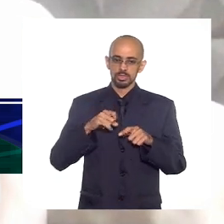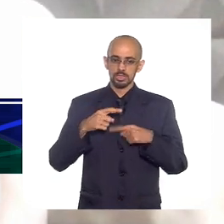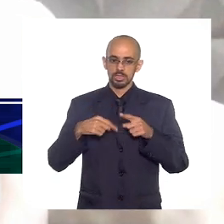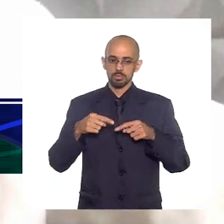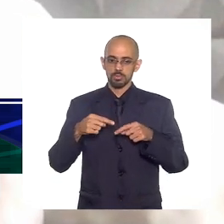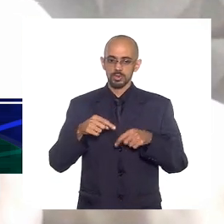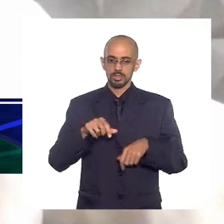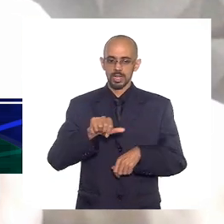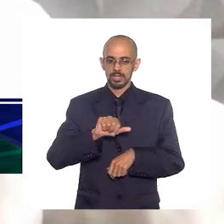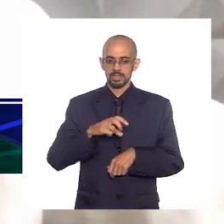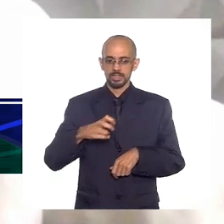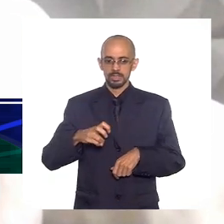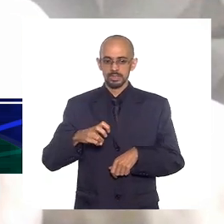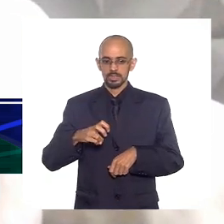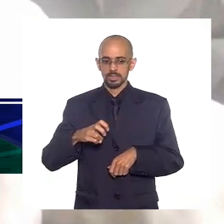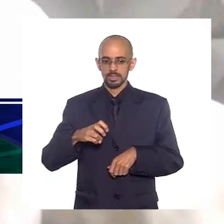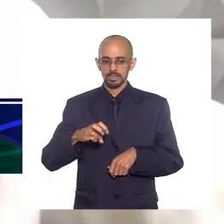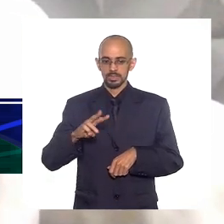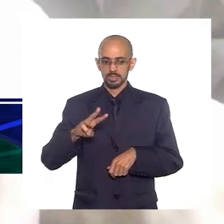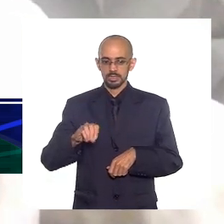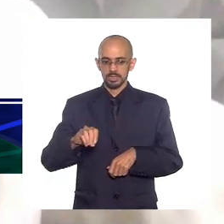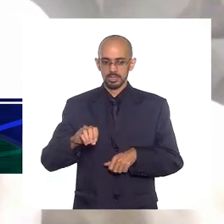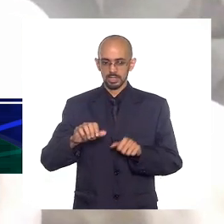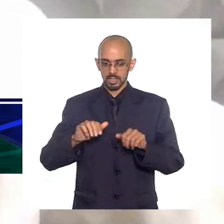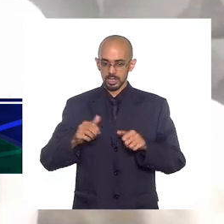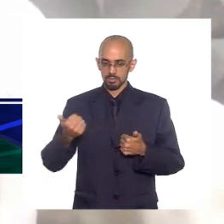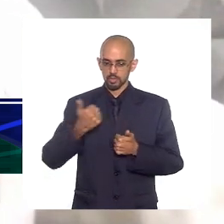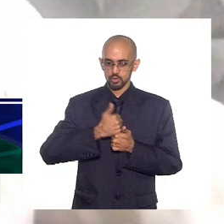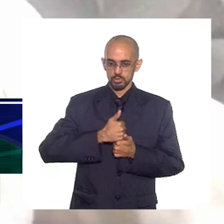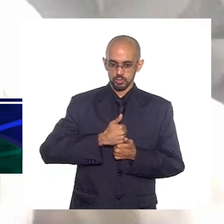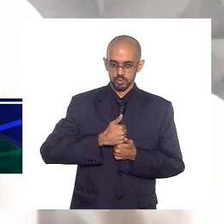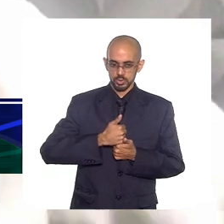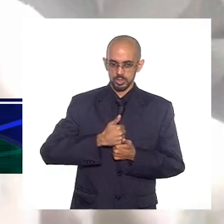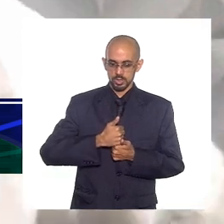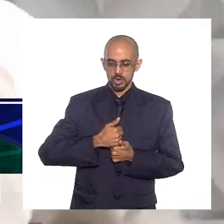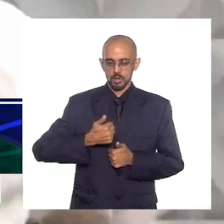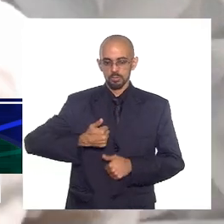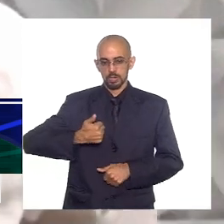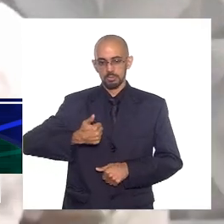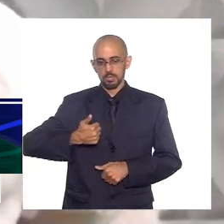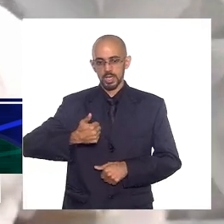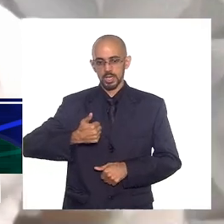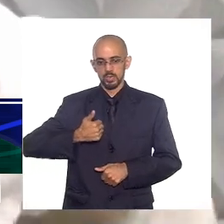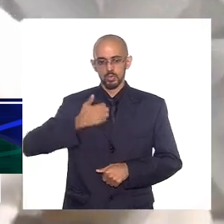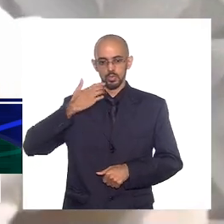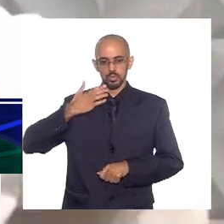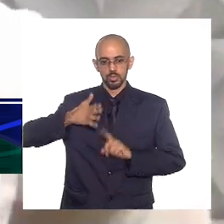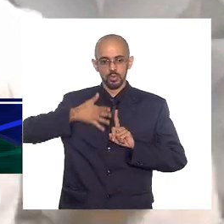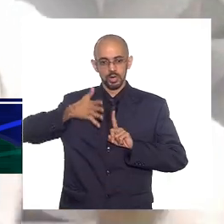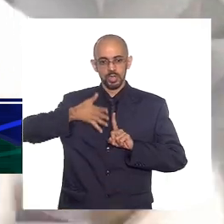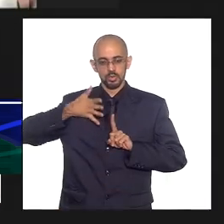15h30, porque eu tenho um compromisso às 15h30. Primeiro orador inscrito, deputado Luiz Paulo, Vossa Excelência